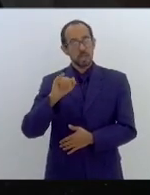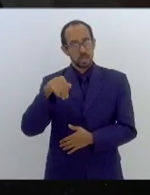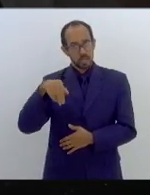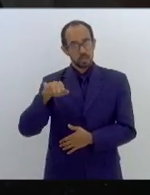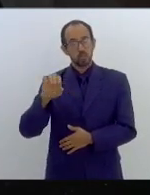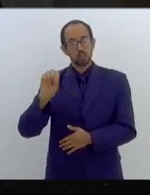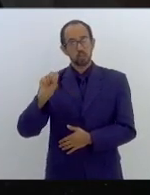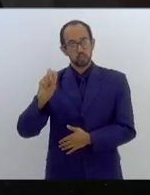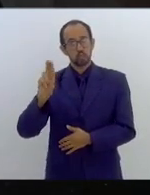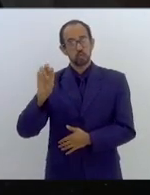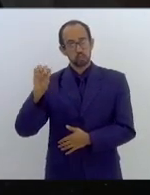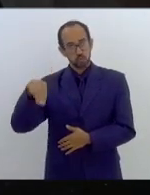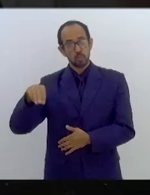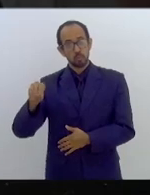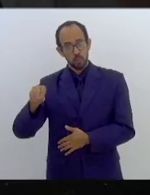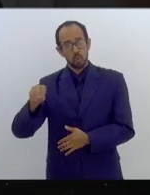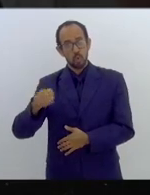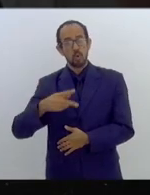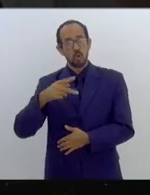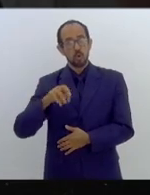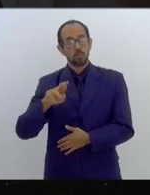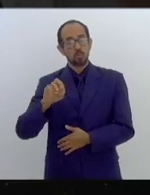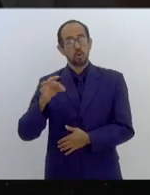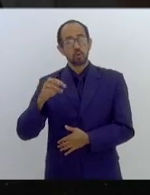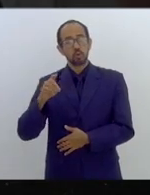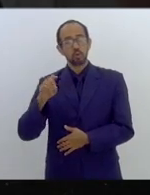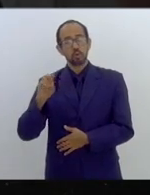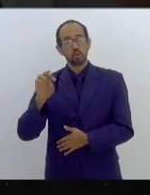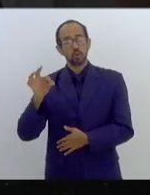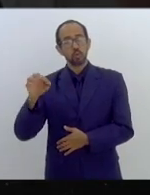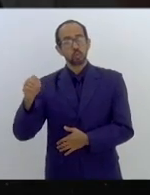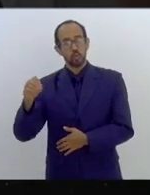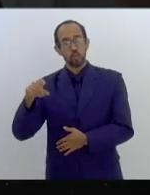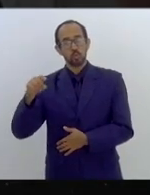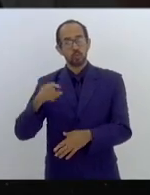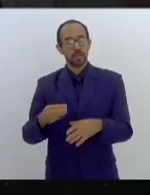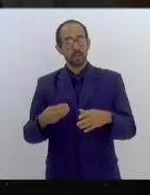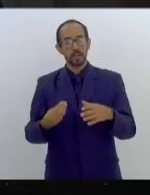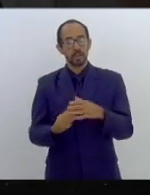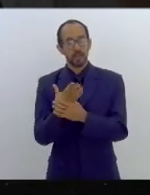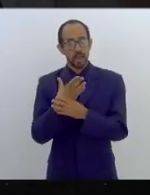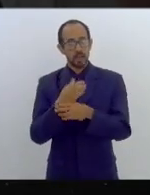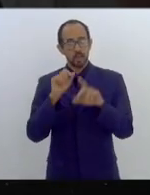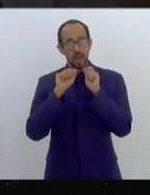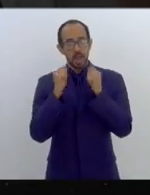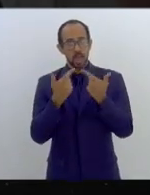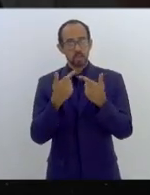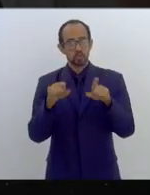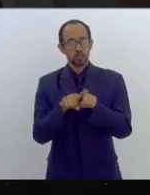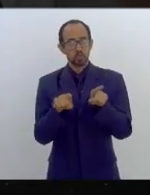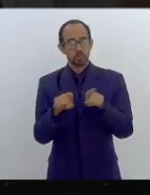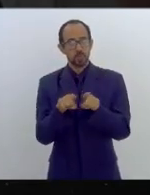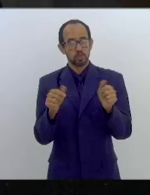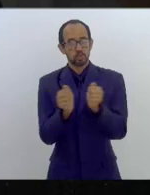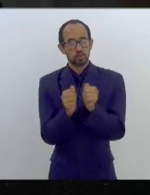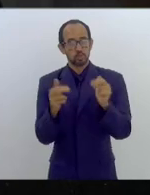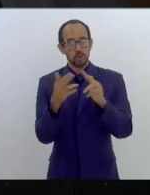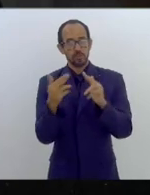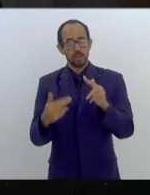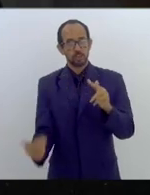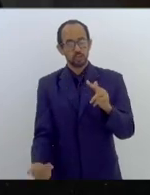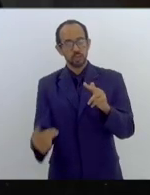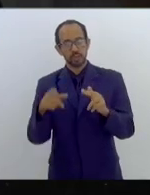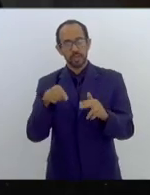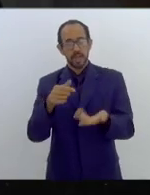em parceria com a Universidade do Rio de Janeiro para definir melhor, né, as bases, as matrizes, né, por isso que é uma matriz, né,